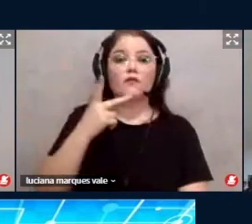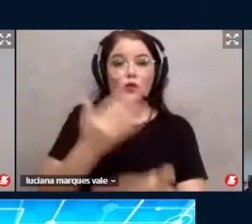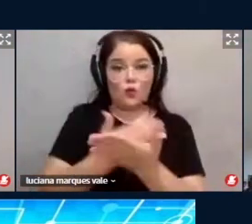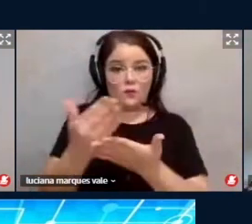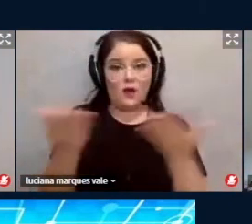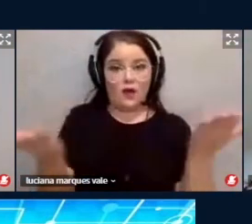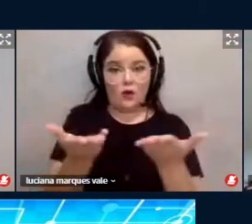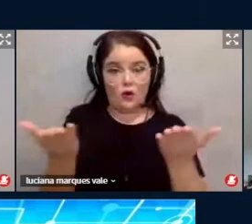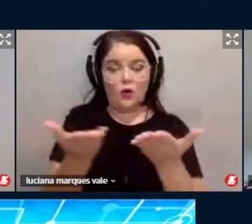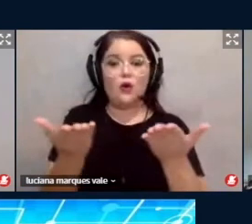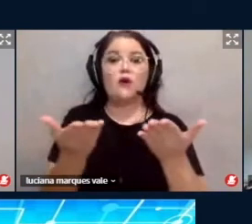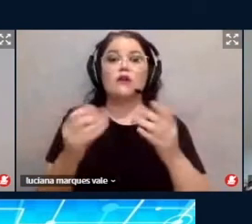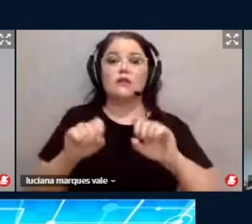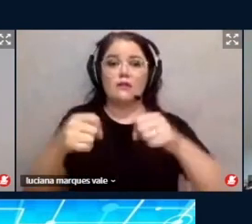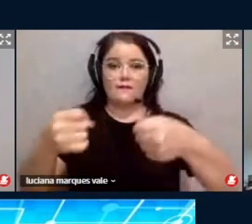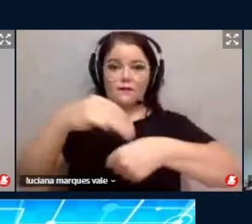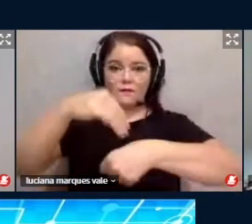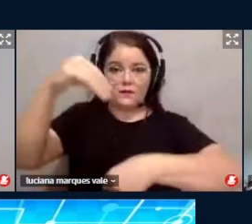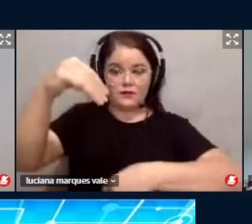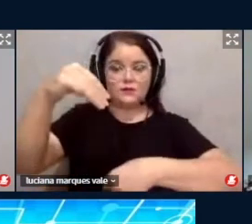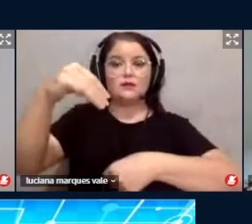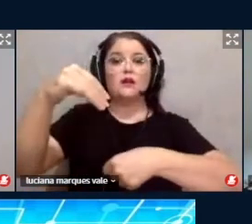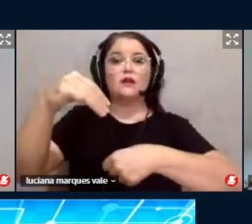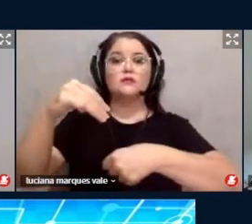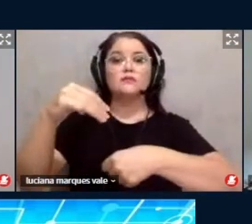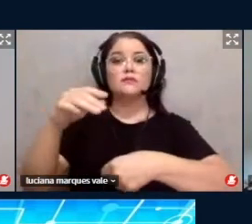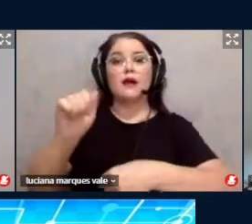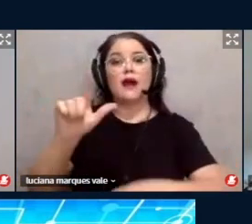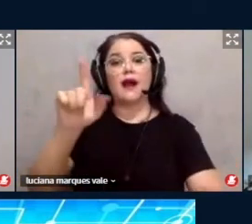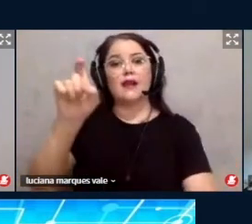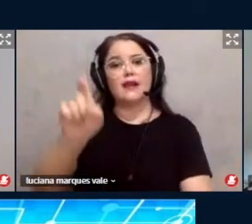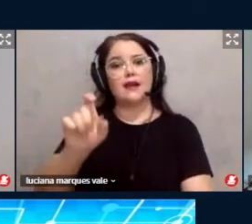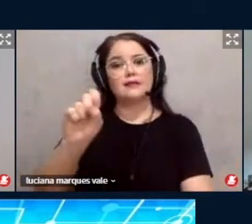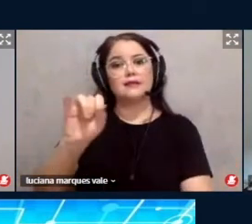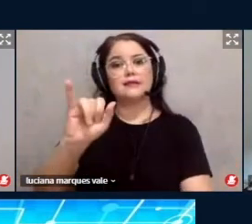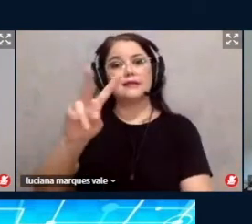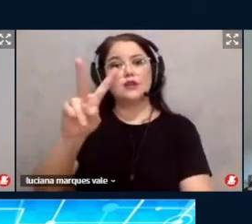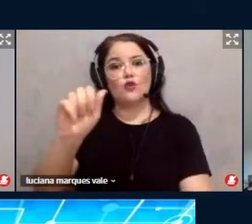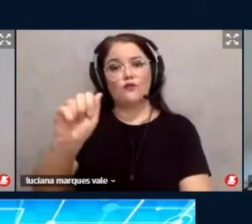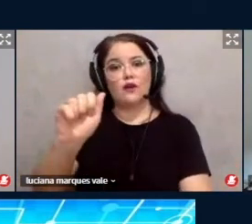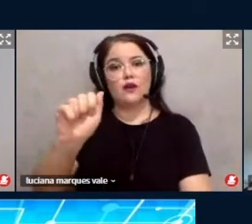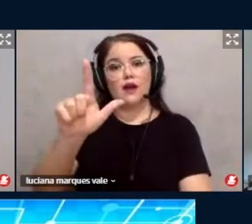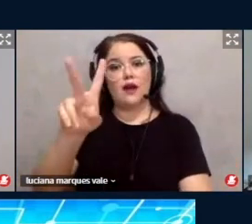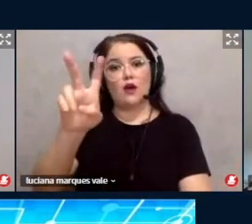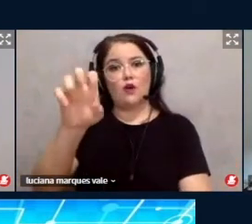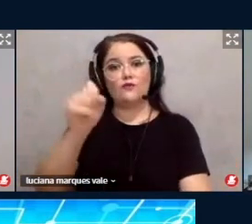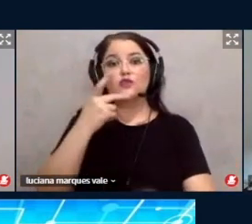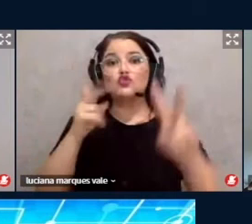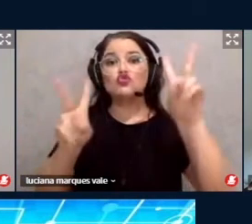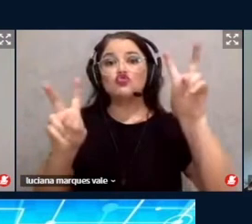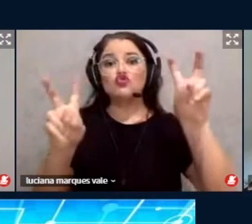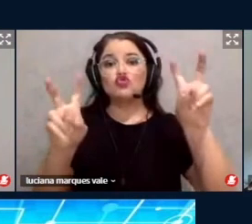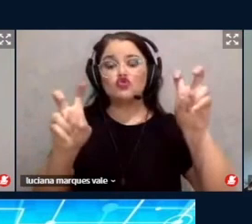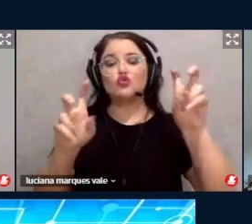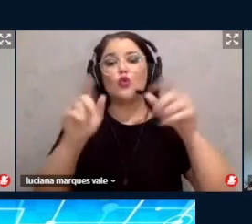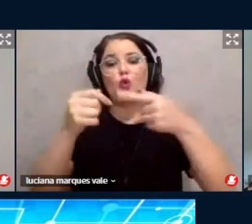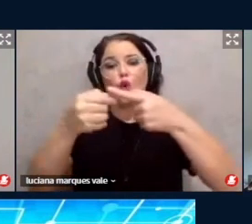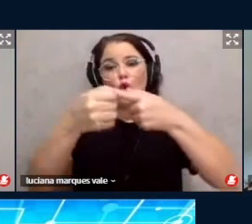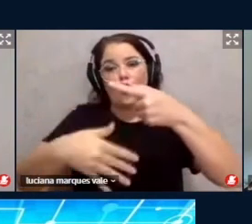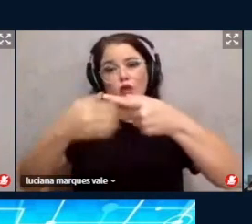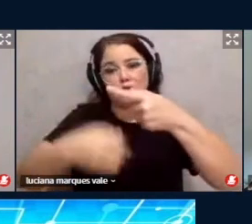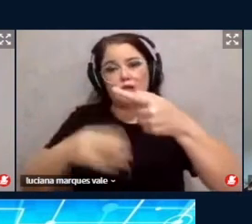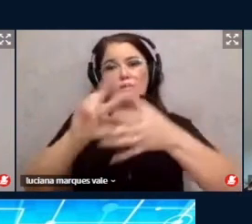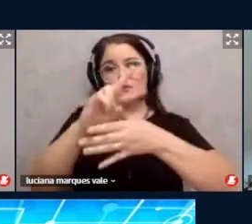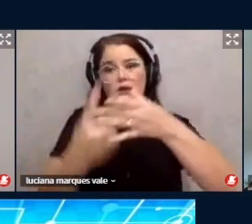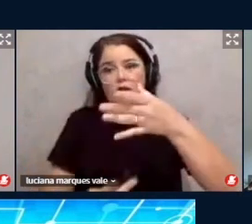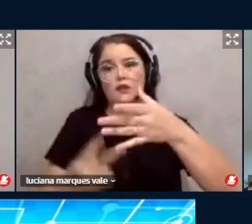de dissertação de mestrado de Alex Silva Alves, sob o título Glossário Bilíngue da Língua de